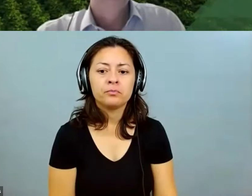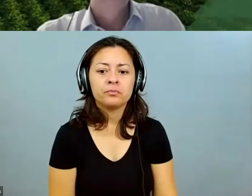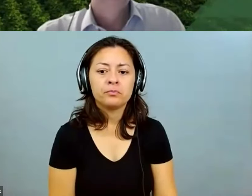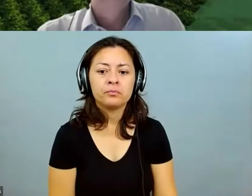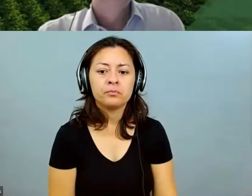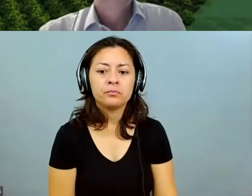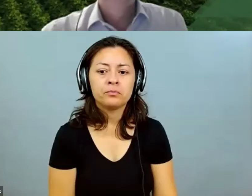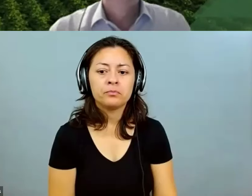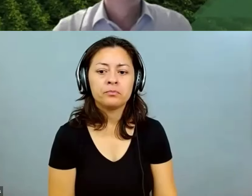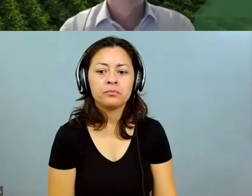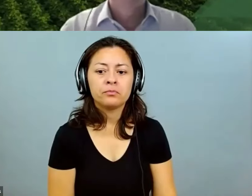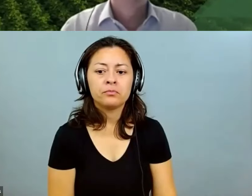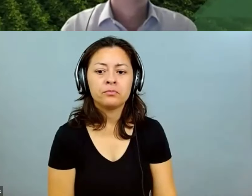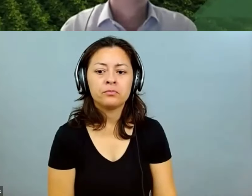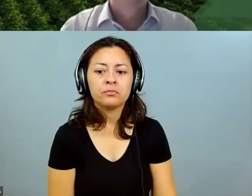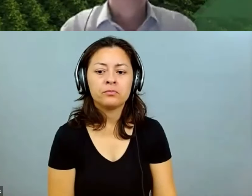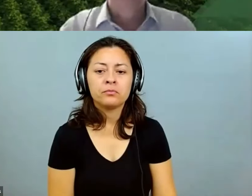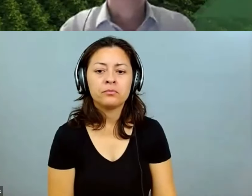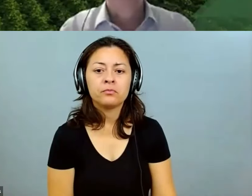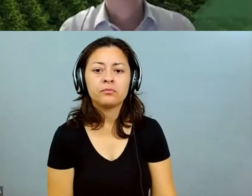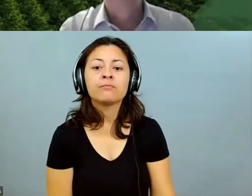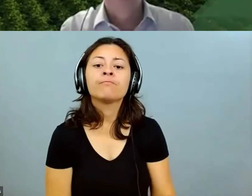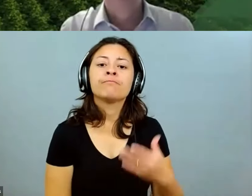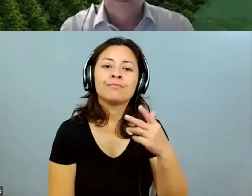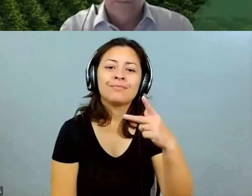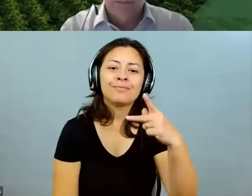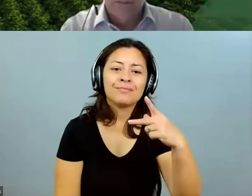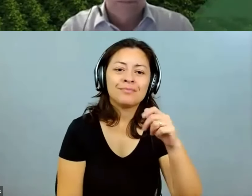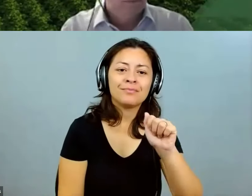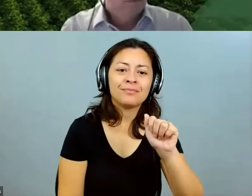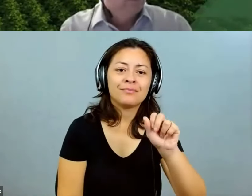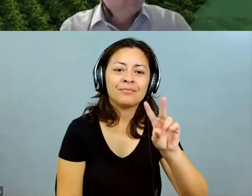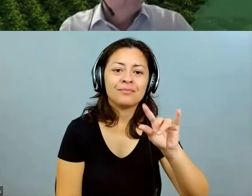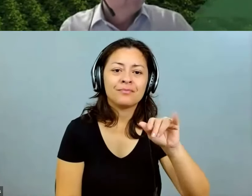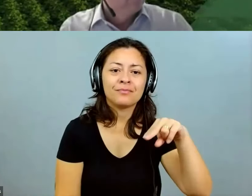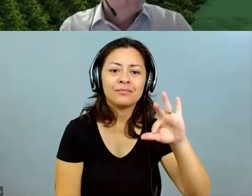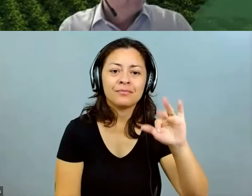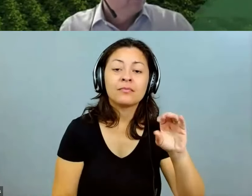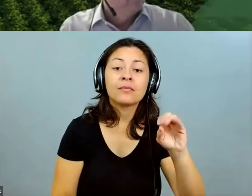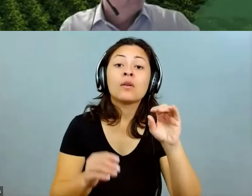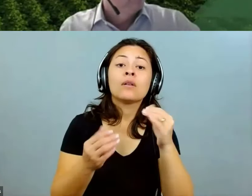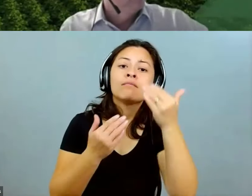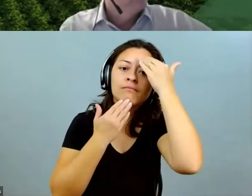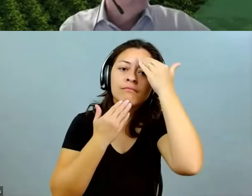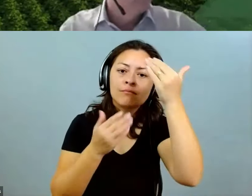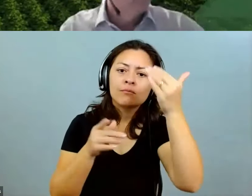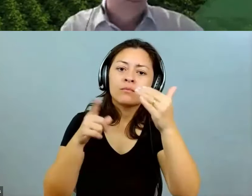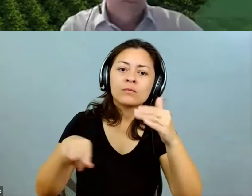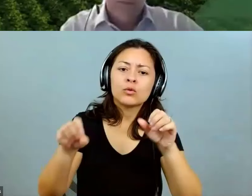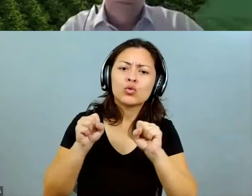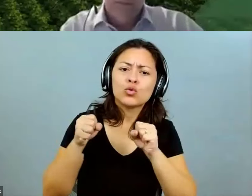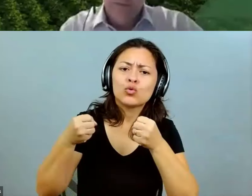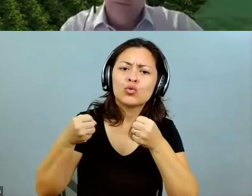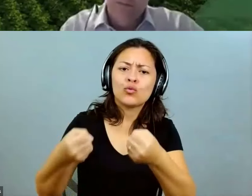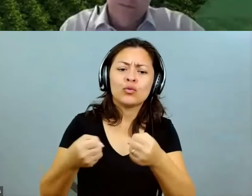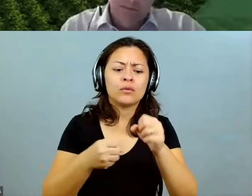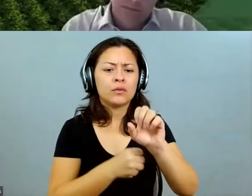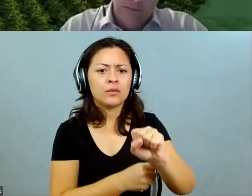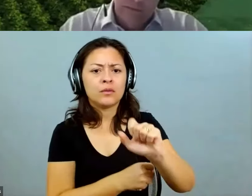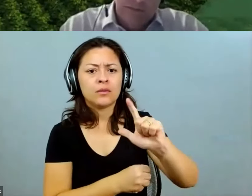eh primeiramente P vinato queria agradecer pelos esforços que a CLC eh tem feito na região sul para